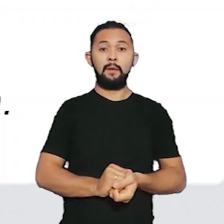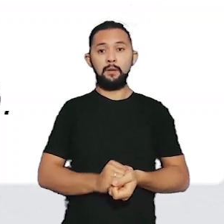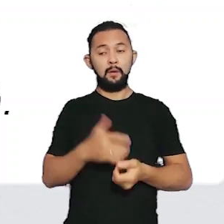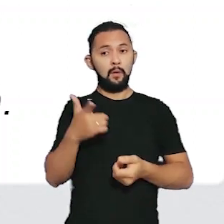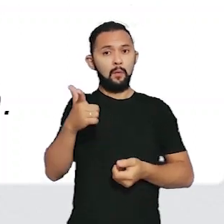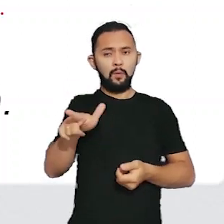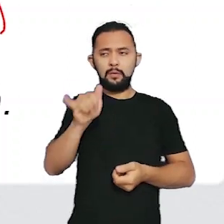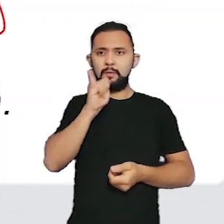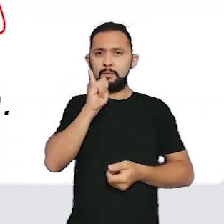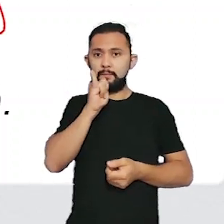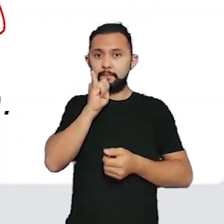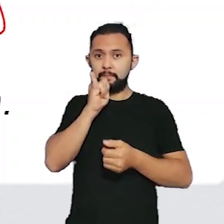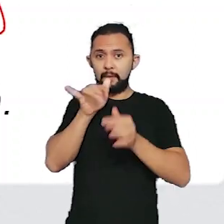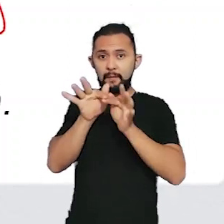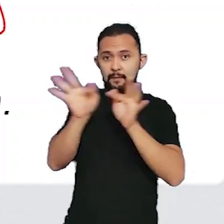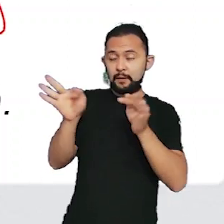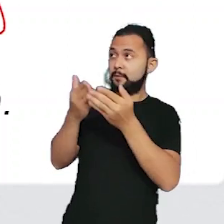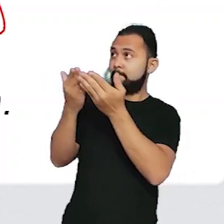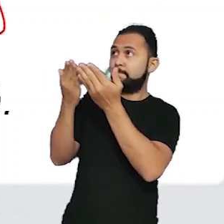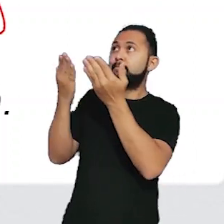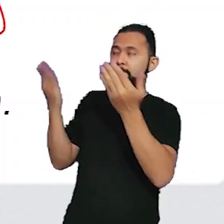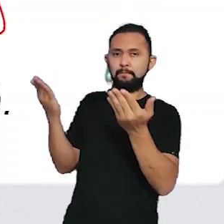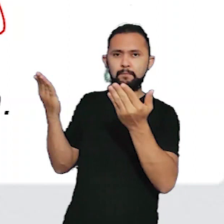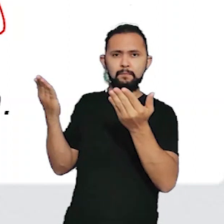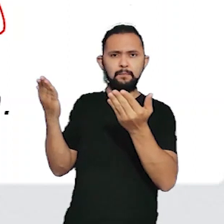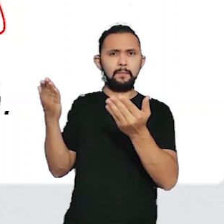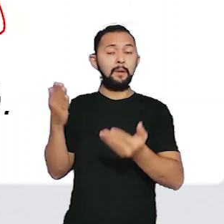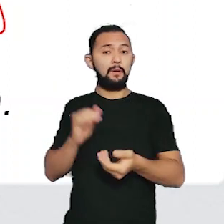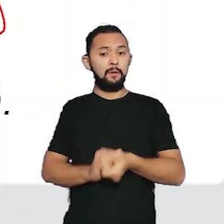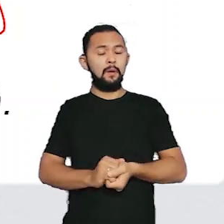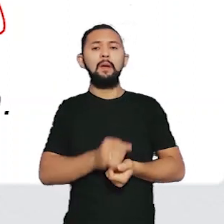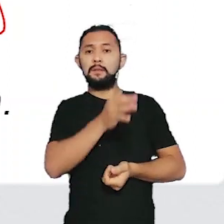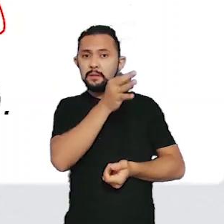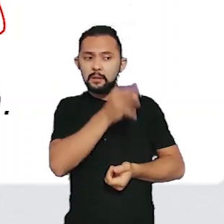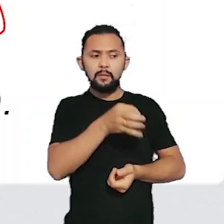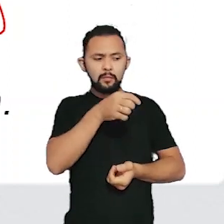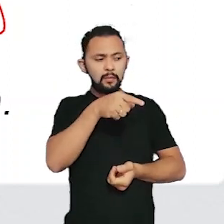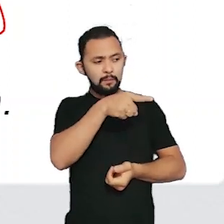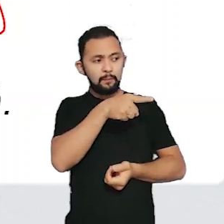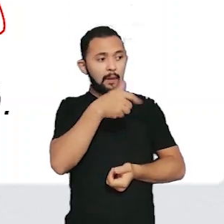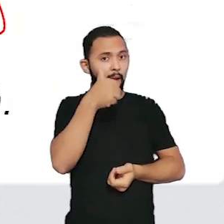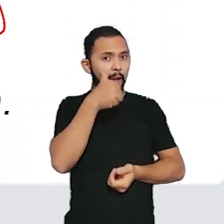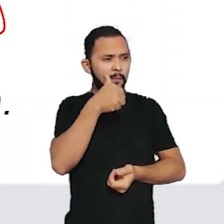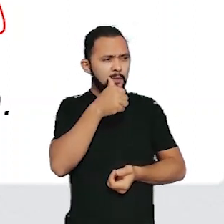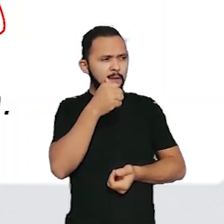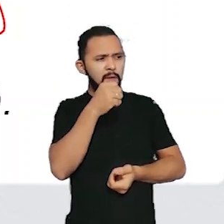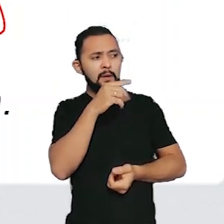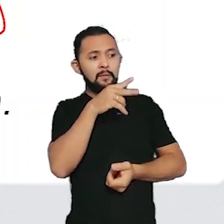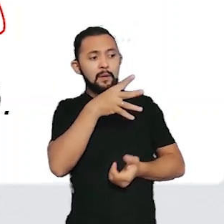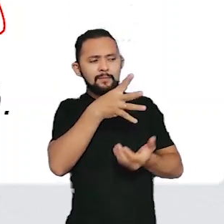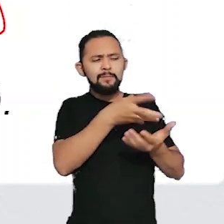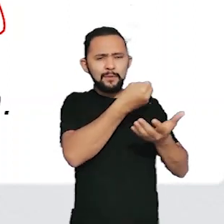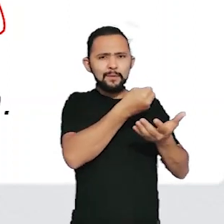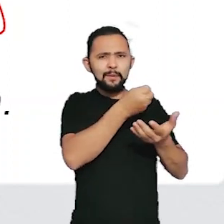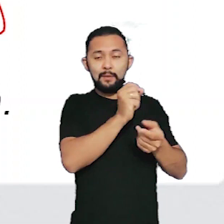conquistará aquela garota. É certo que você vai conquistar a garota? Não, tem uma condição para isso. Você só